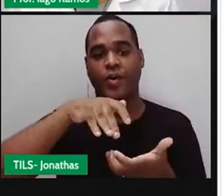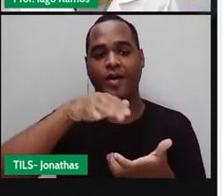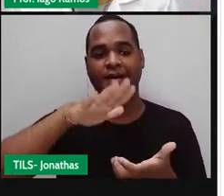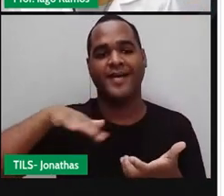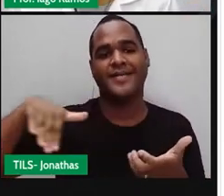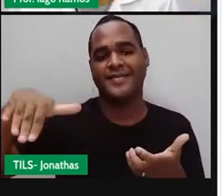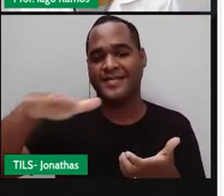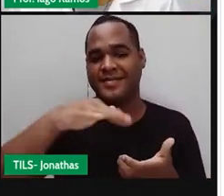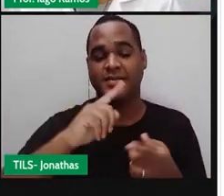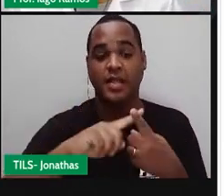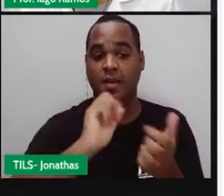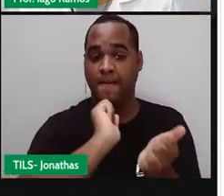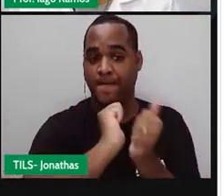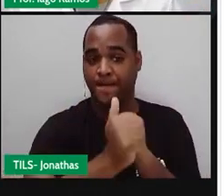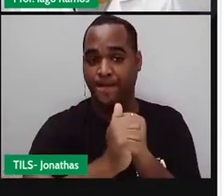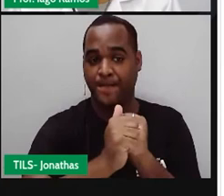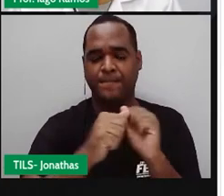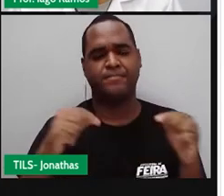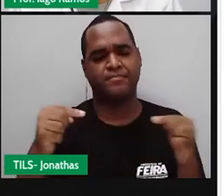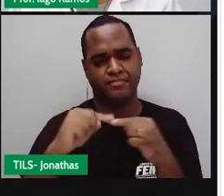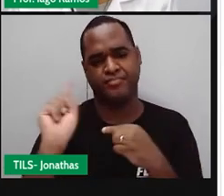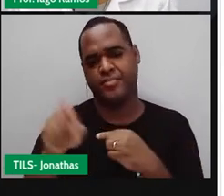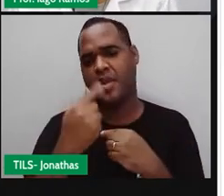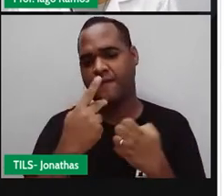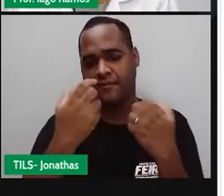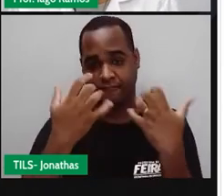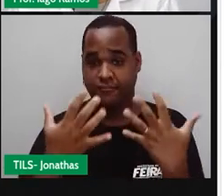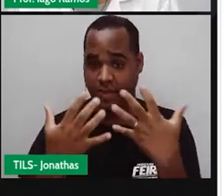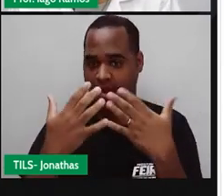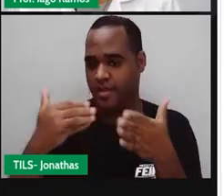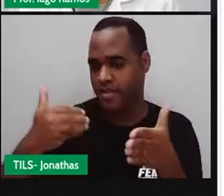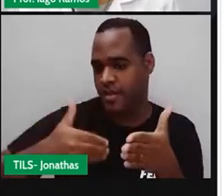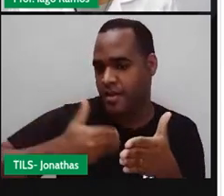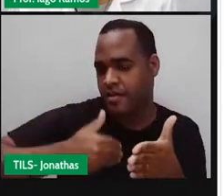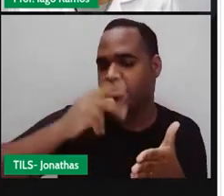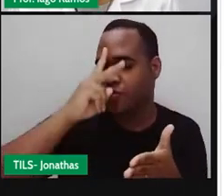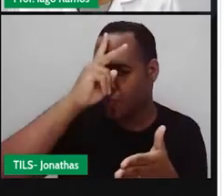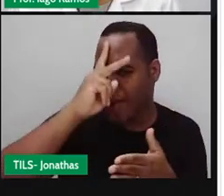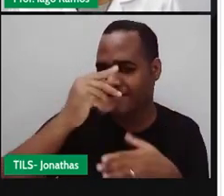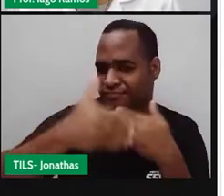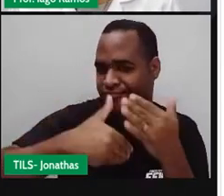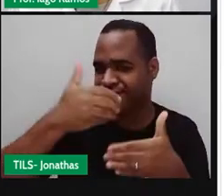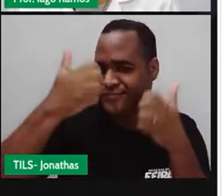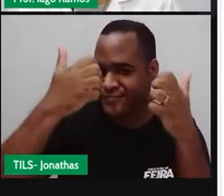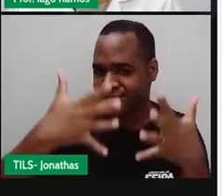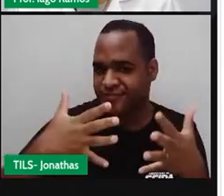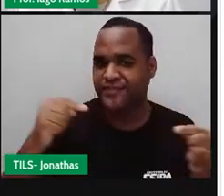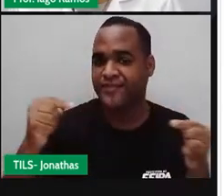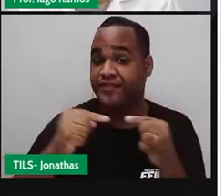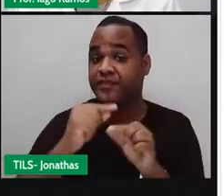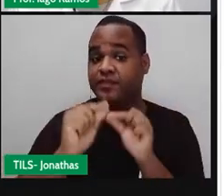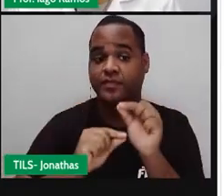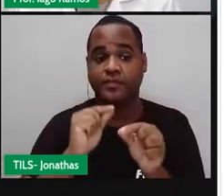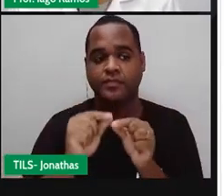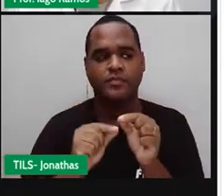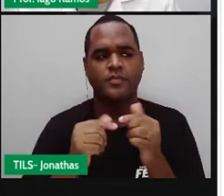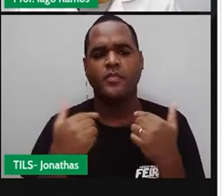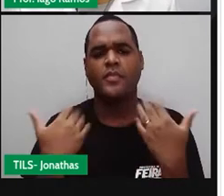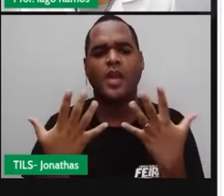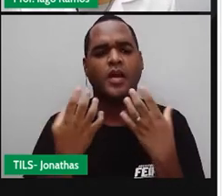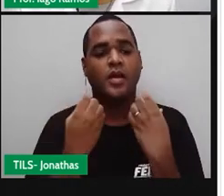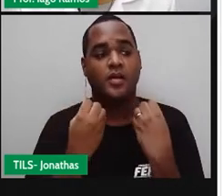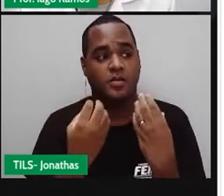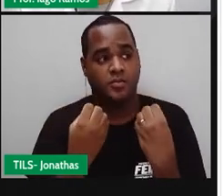popularidade no esporte se dá esse deu ao longo da história por conta desse fato certo bom